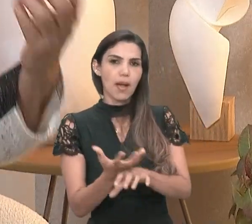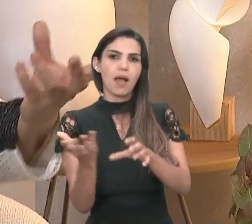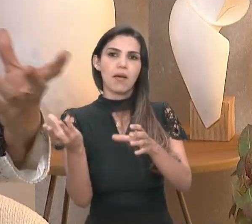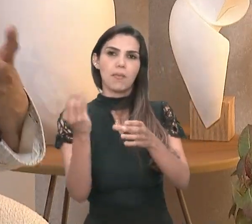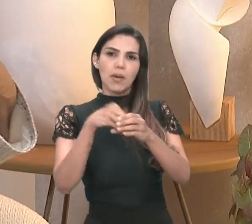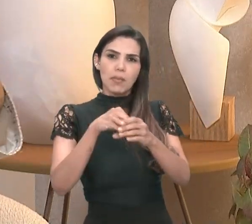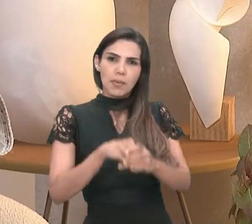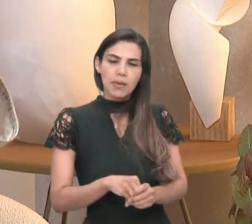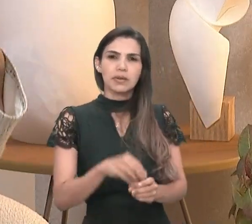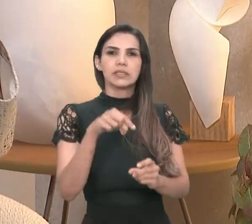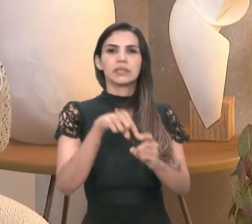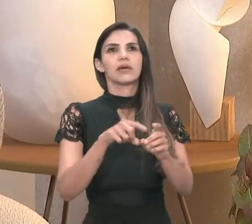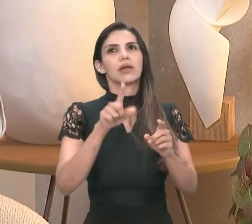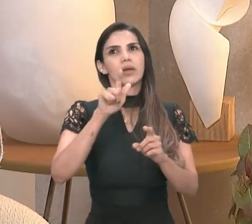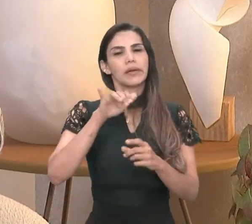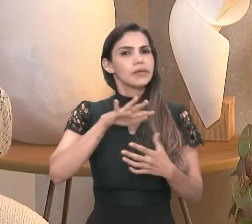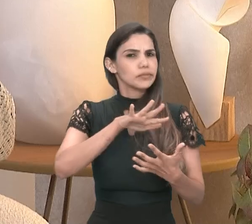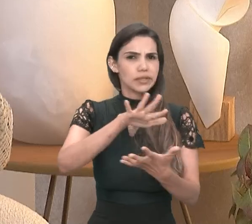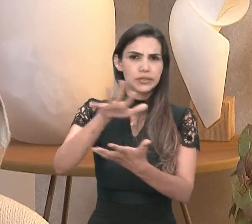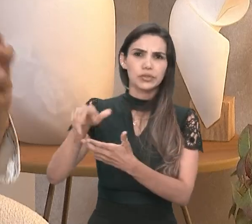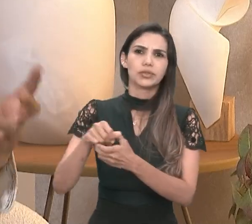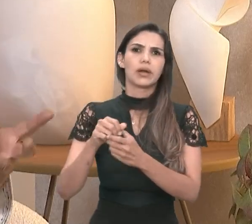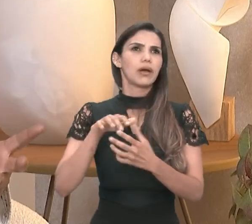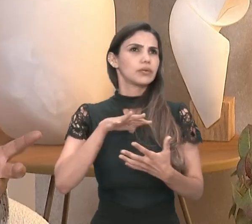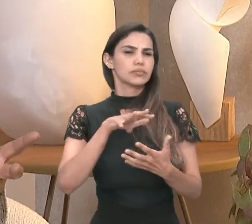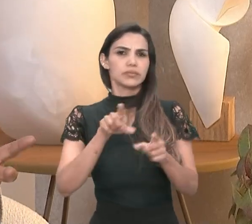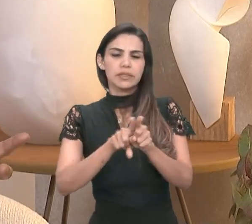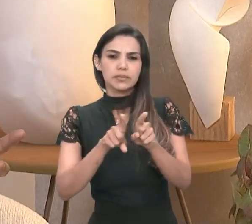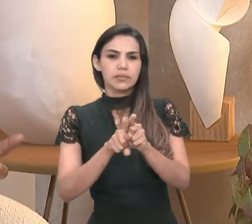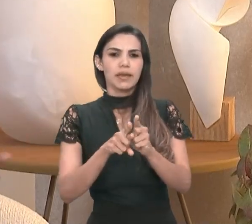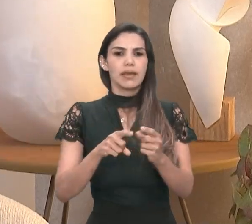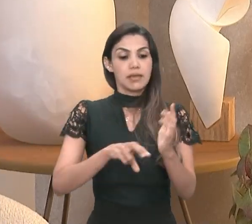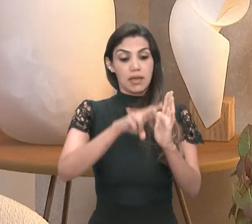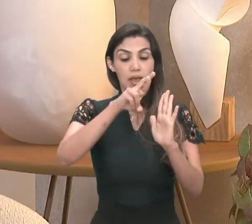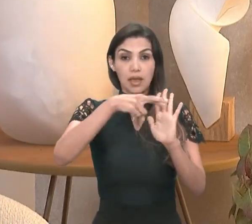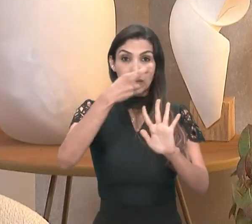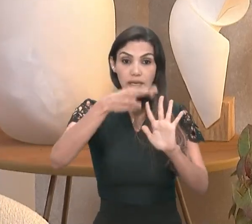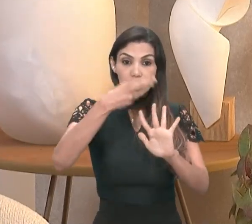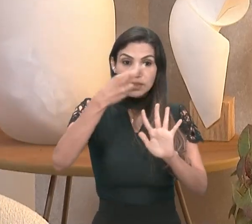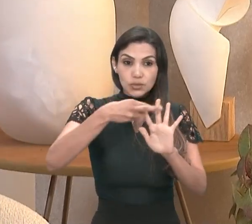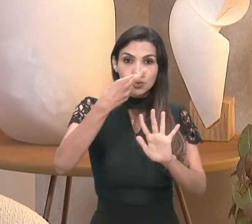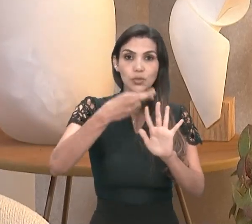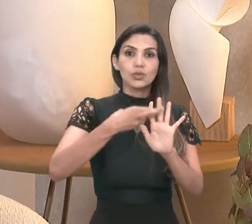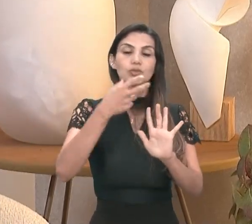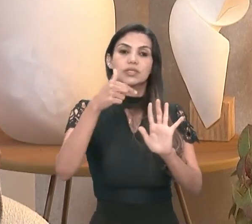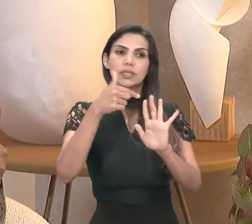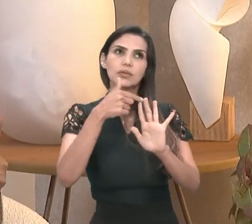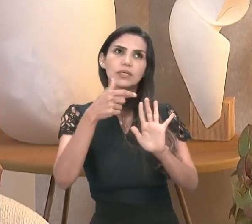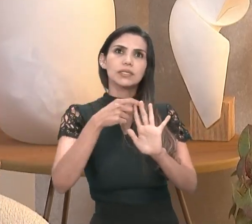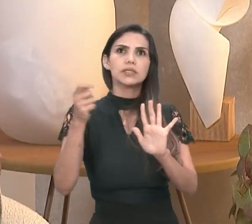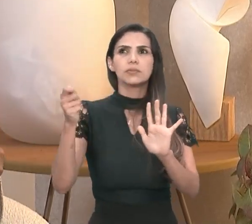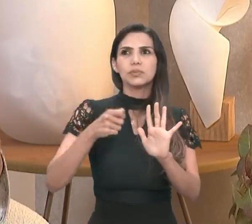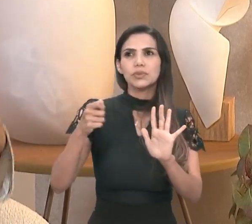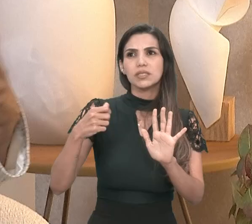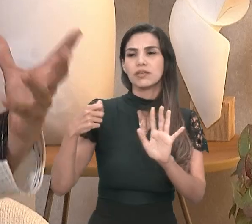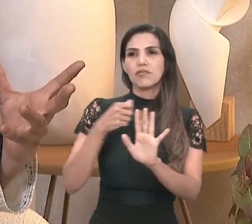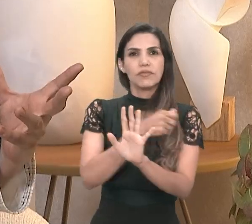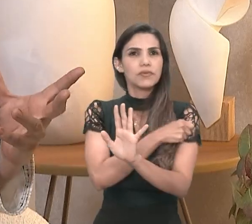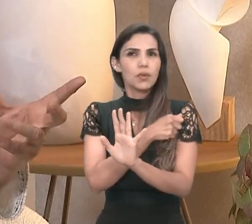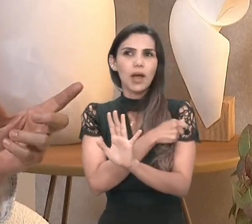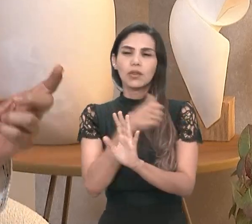componente internacional, global, né? Vai trabalhar as resoluções para flexibilizar alunos virem,